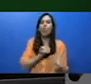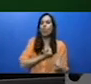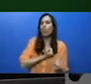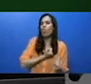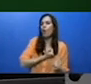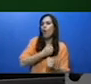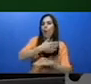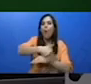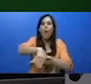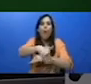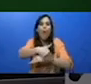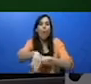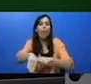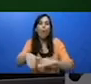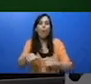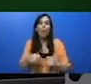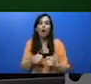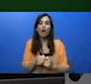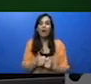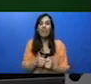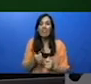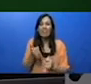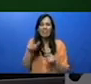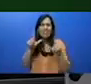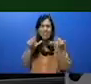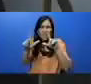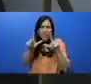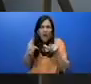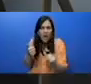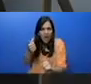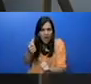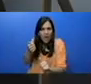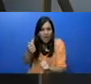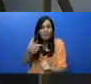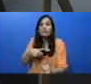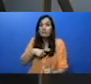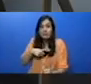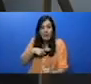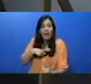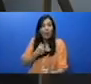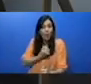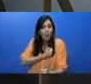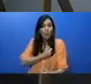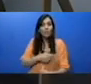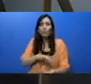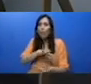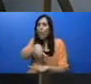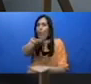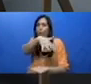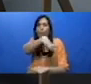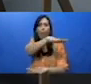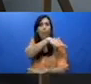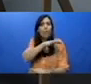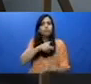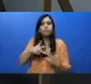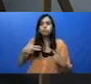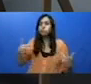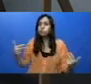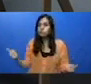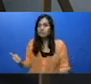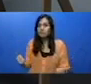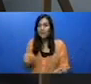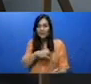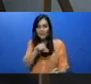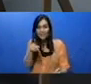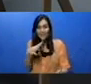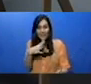controle remoto da TV. Então, tem números em quase todos os ambientes, né? Você conhece outras